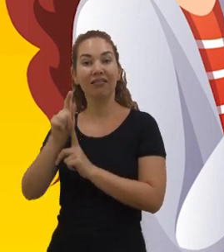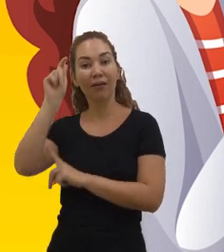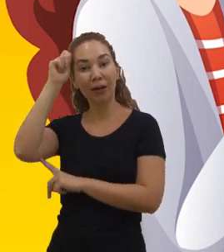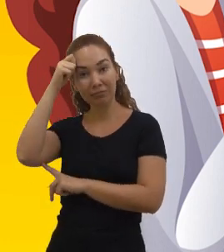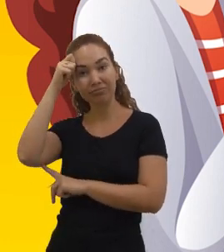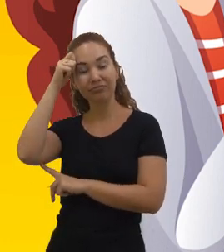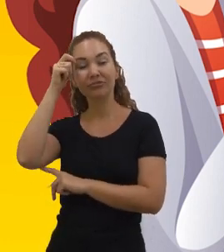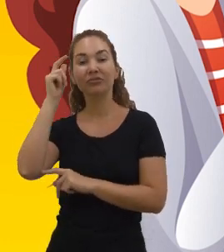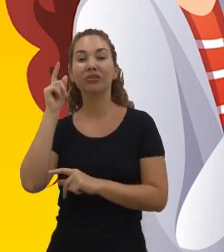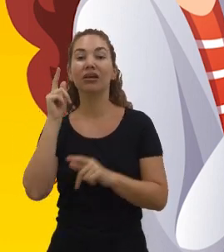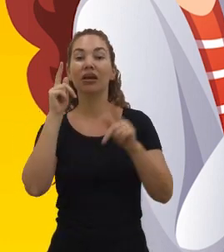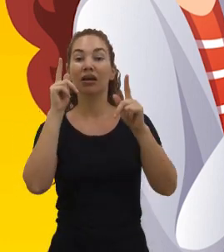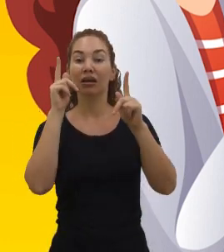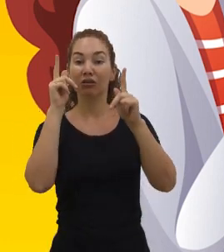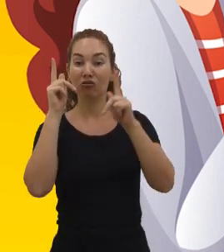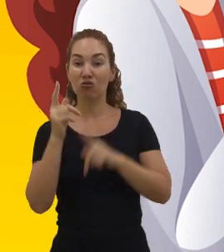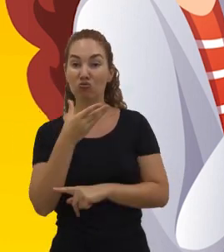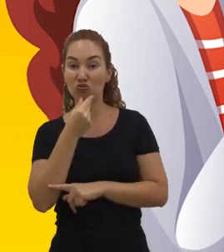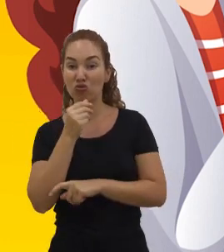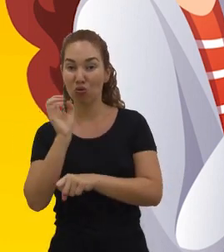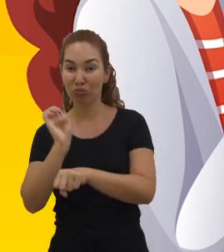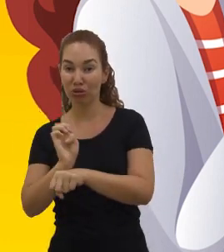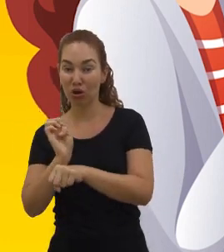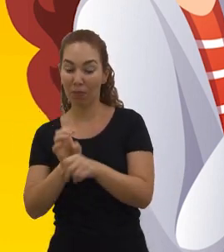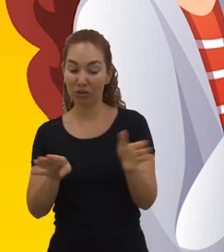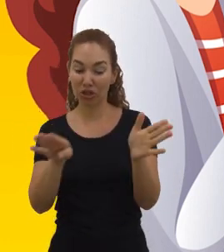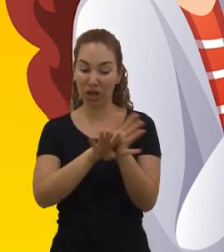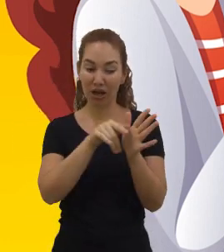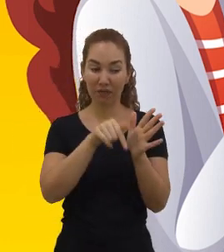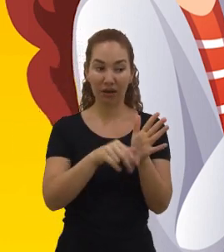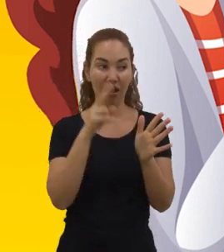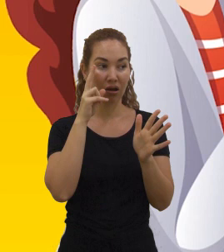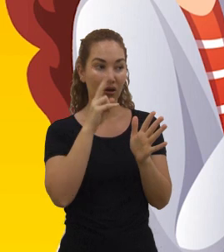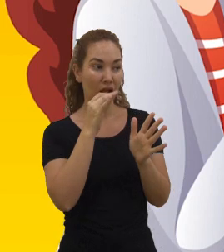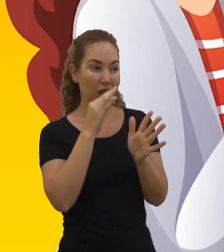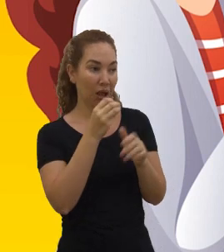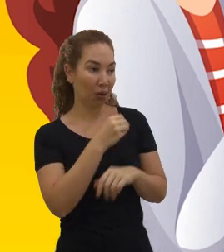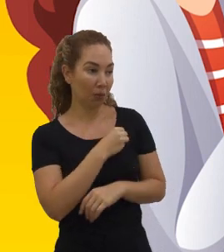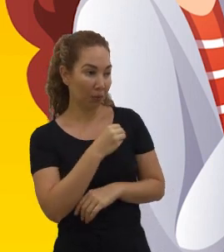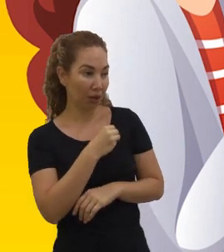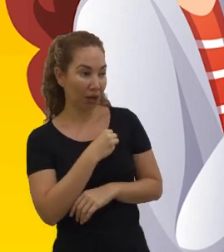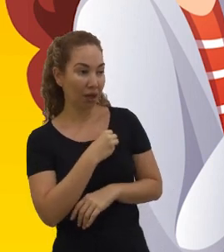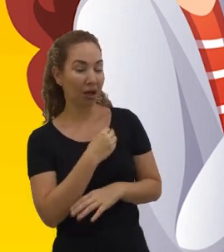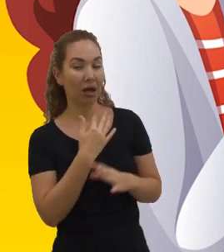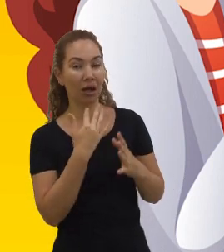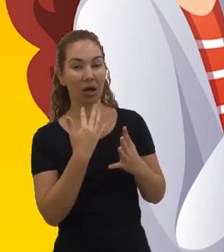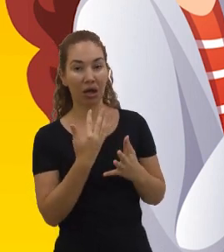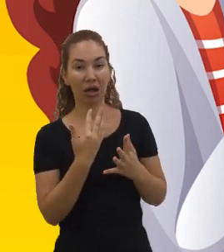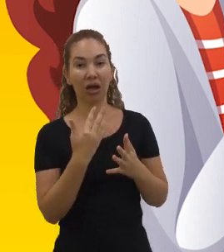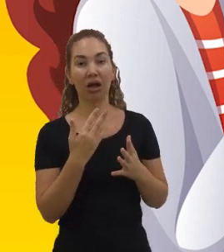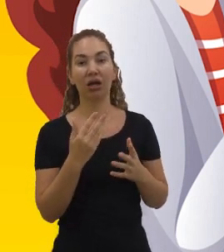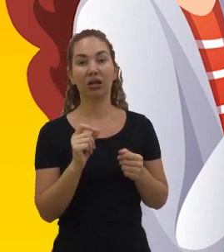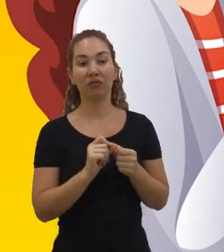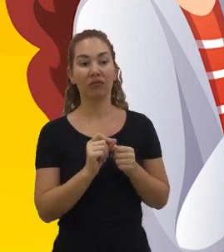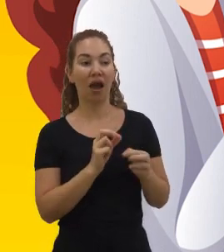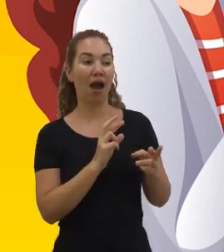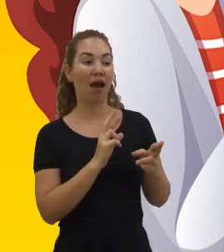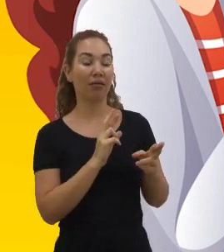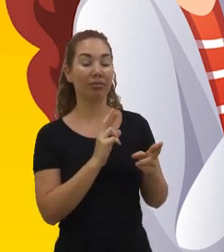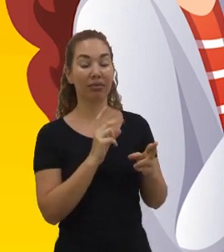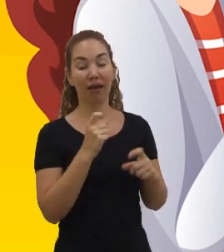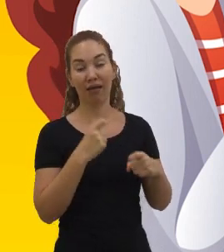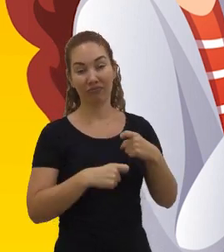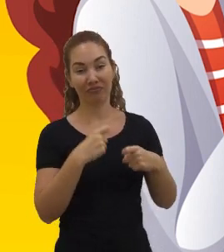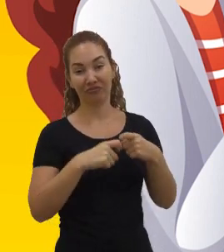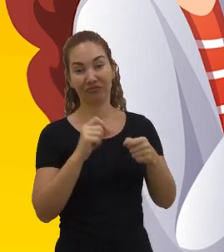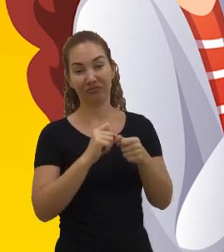que os homens europeus chegavam aqui e achavam, da cor do pecado, tá me instigando a ter relações sexuais, ou